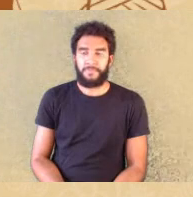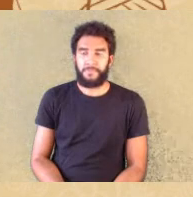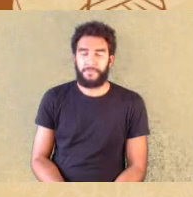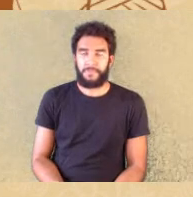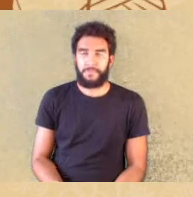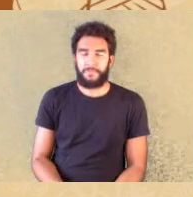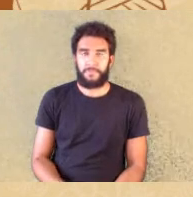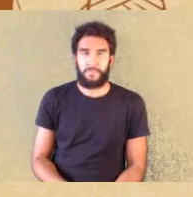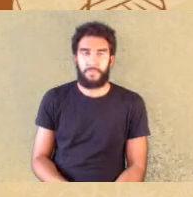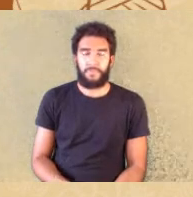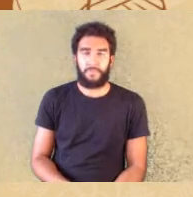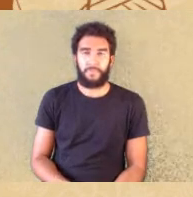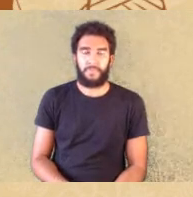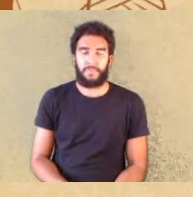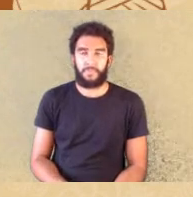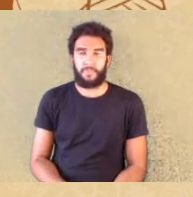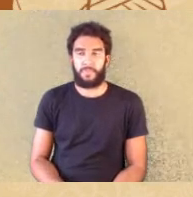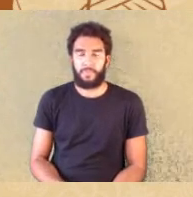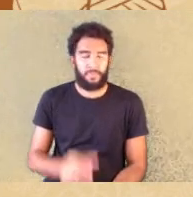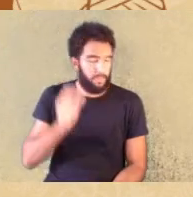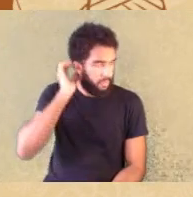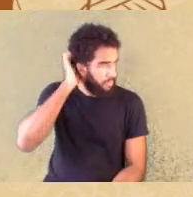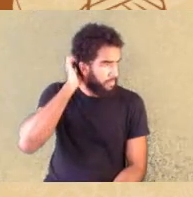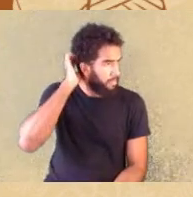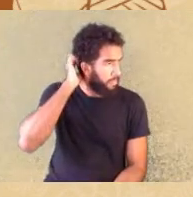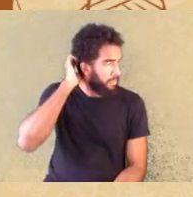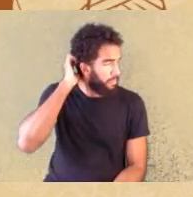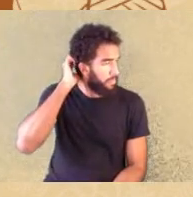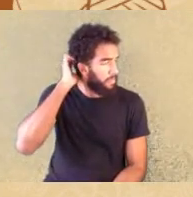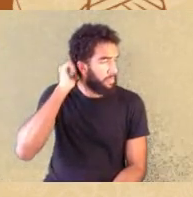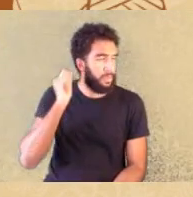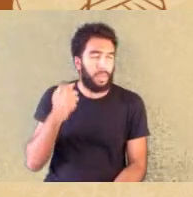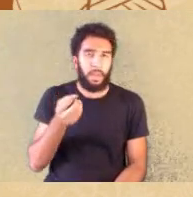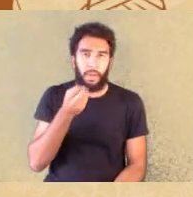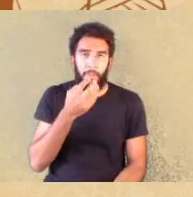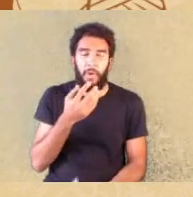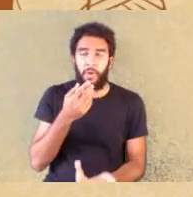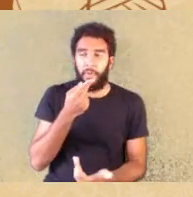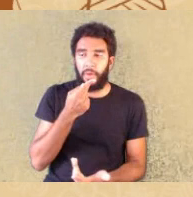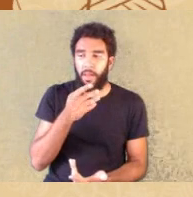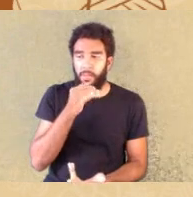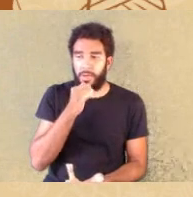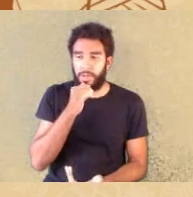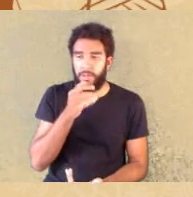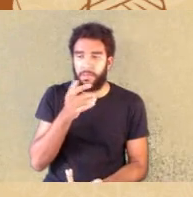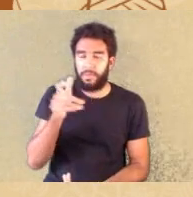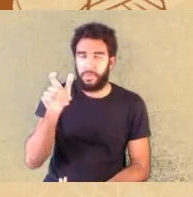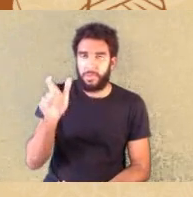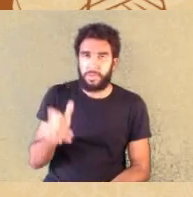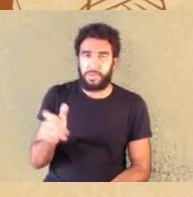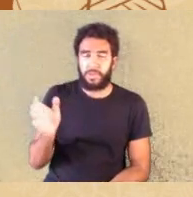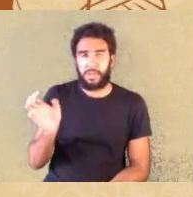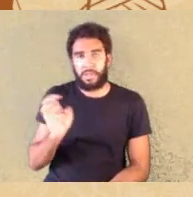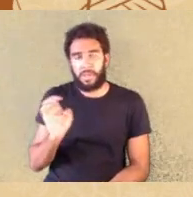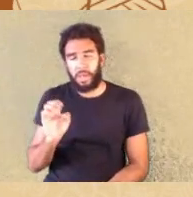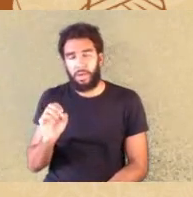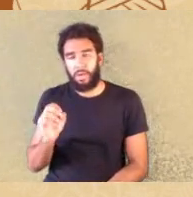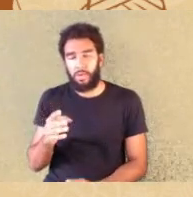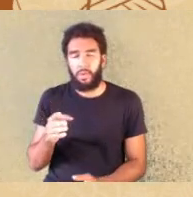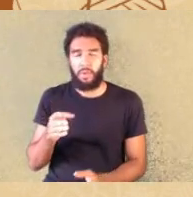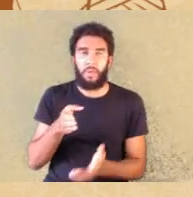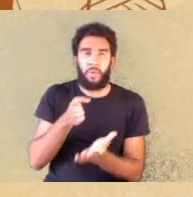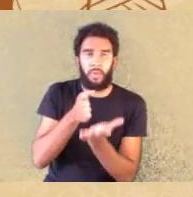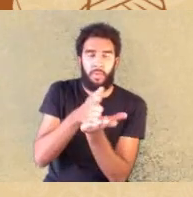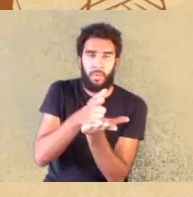nessa definição, como é comum falar assim, homossexual, bissexual, a questão da